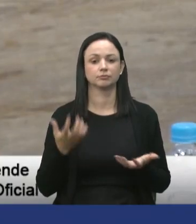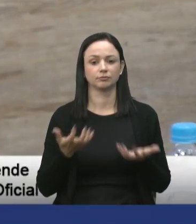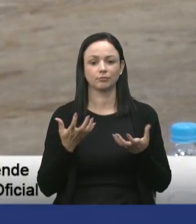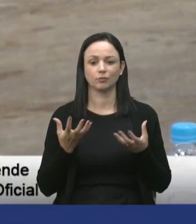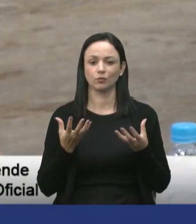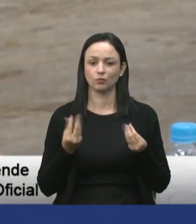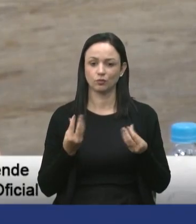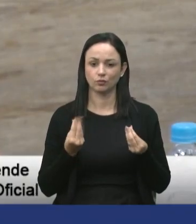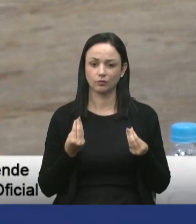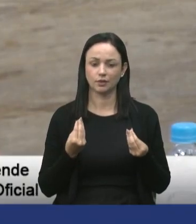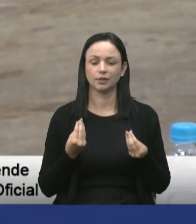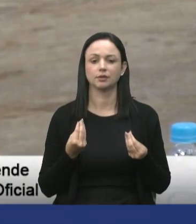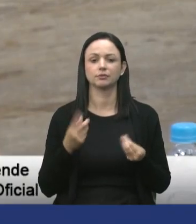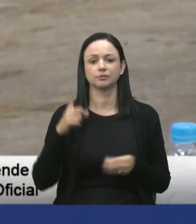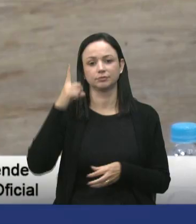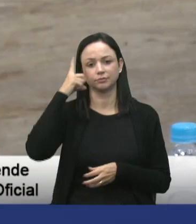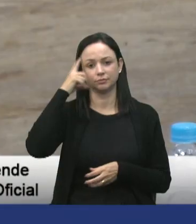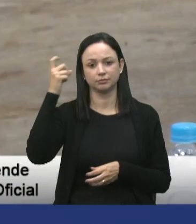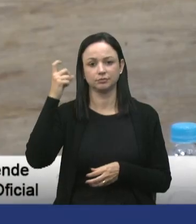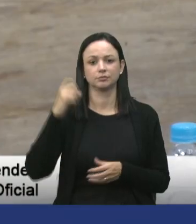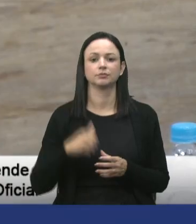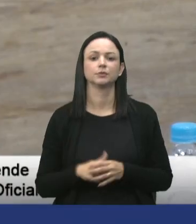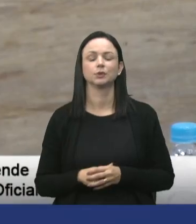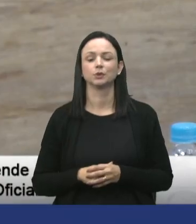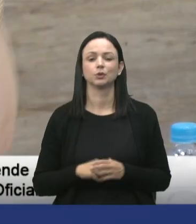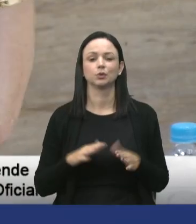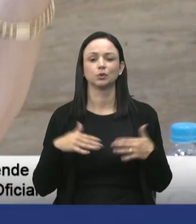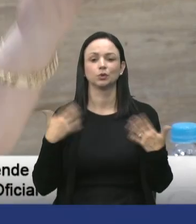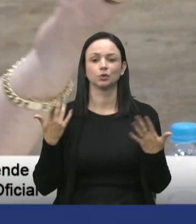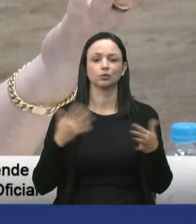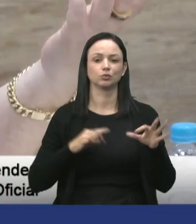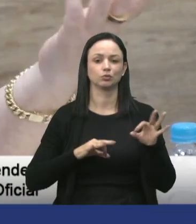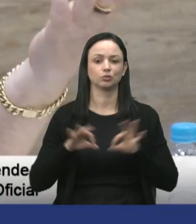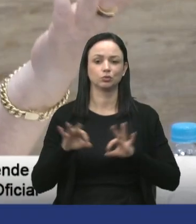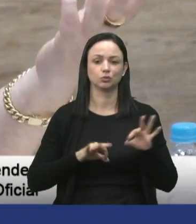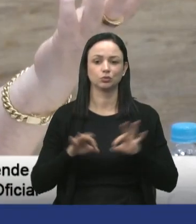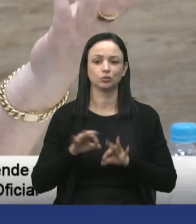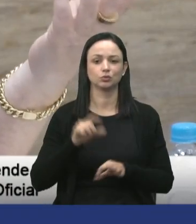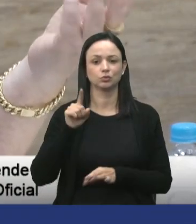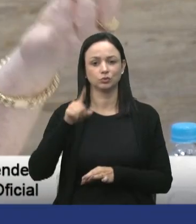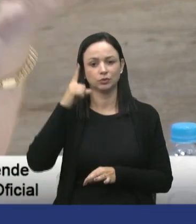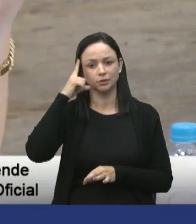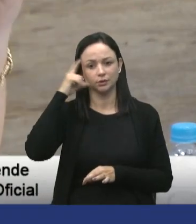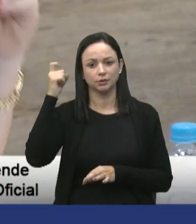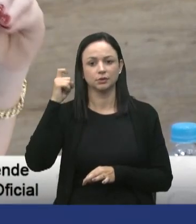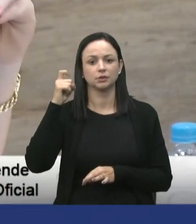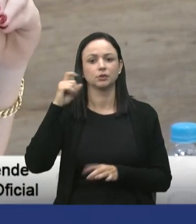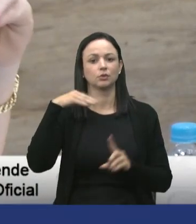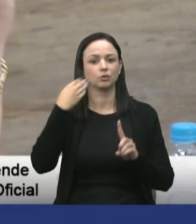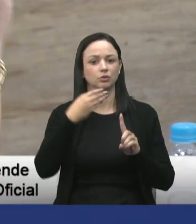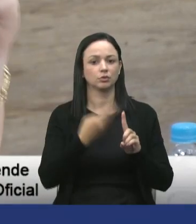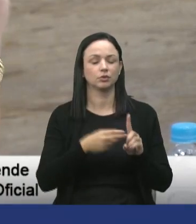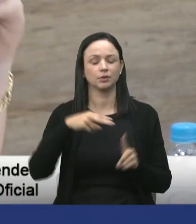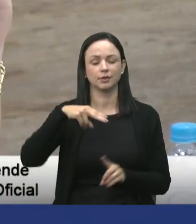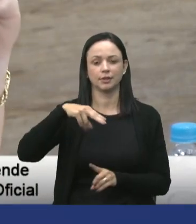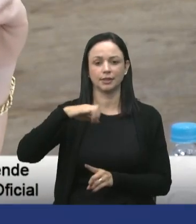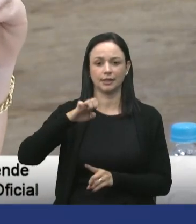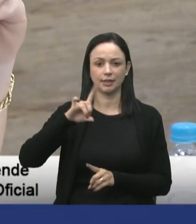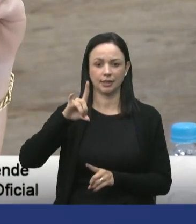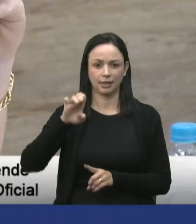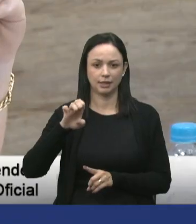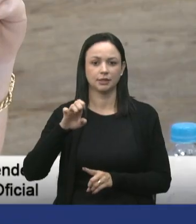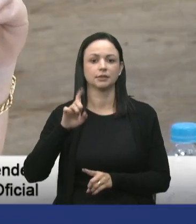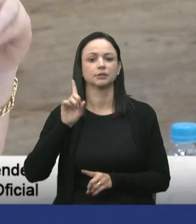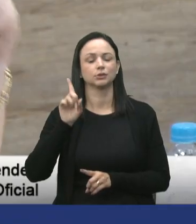trazer essa ideia. E quando nós preparávamos essa ideia de homenagear a Niede, era justamente para